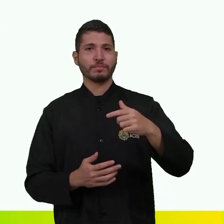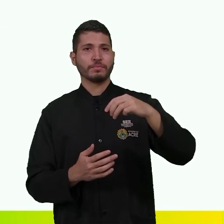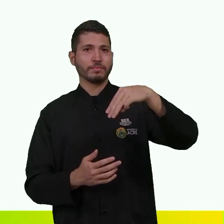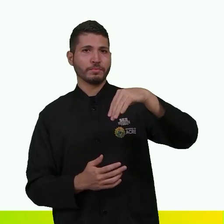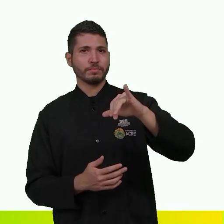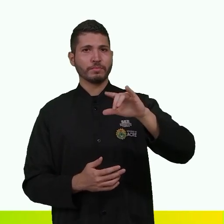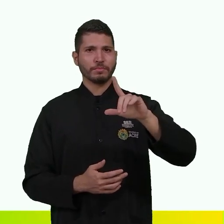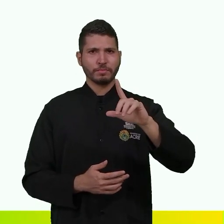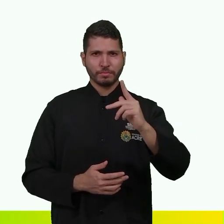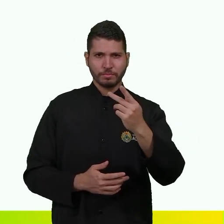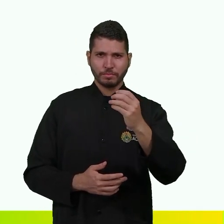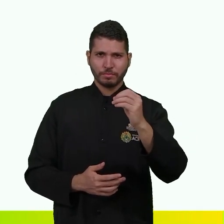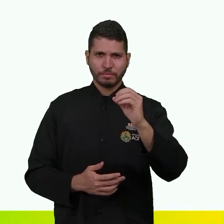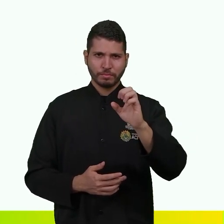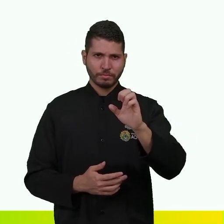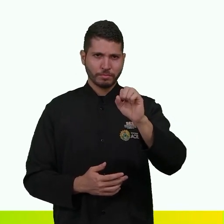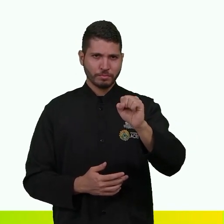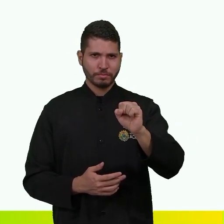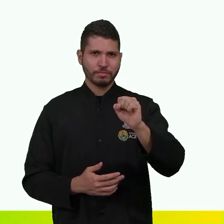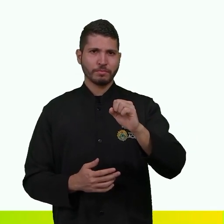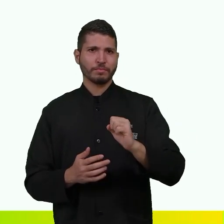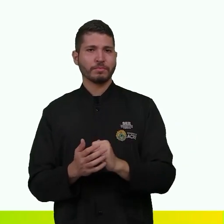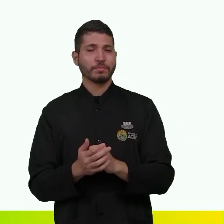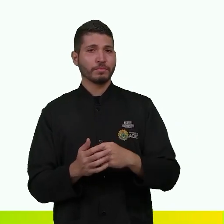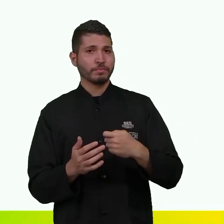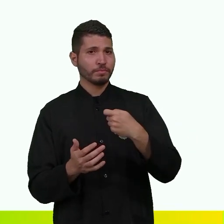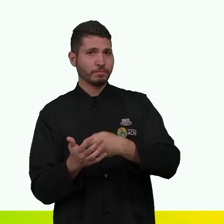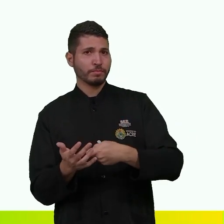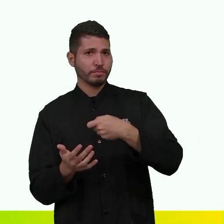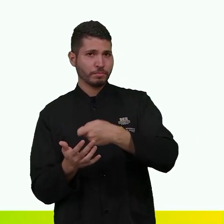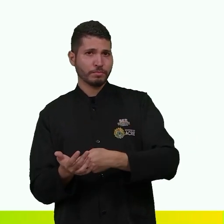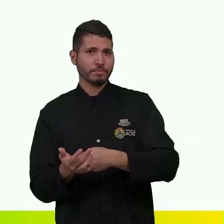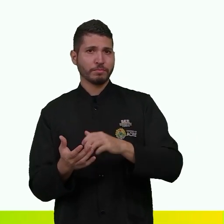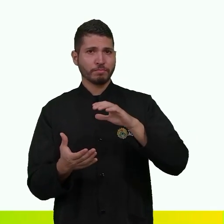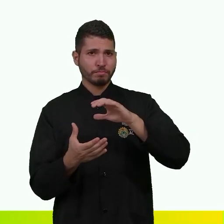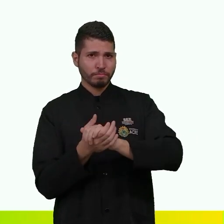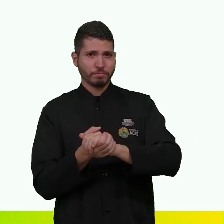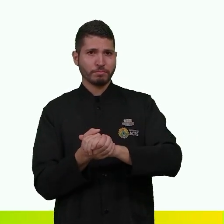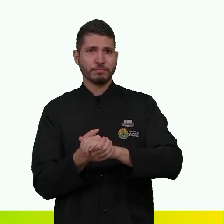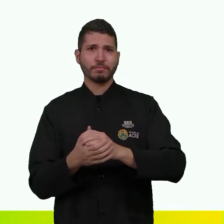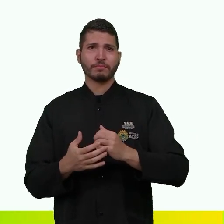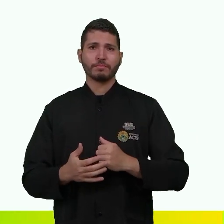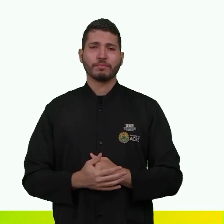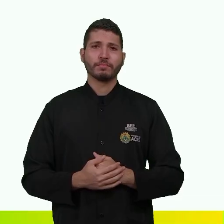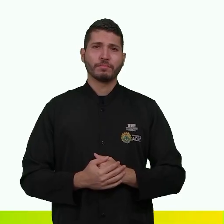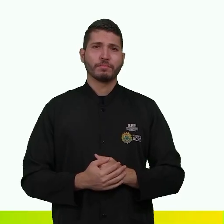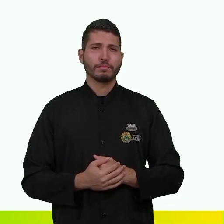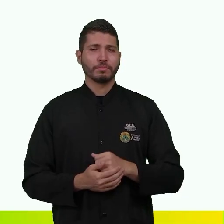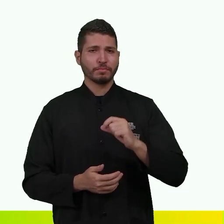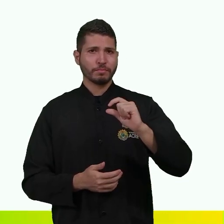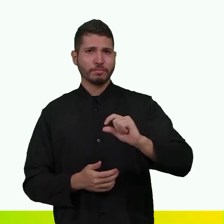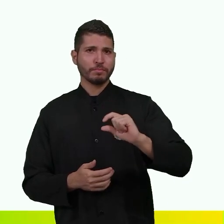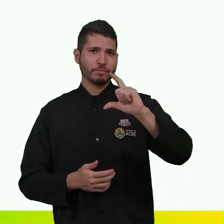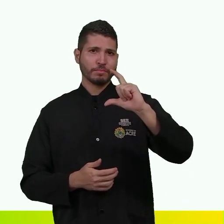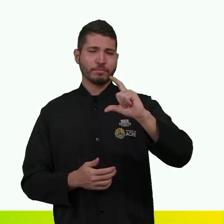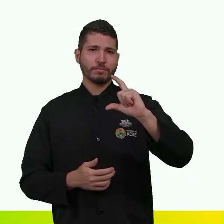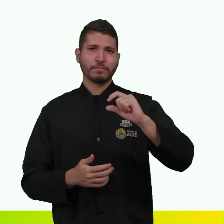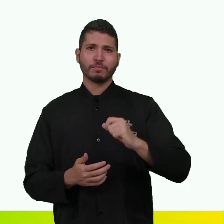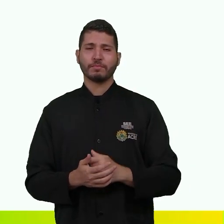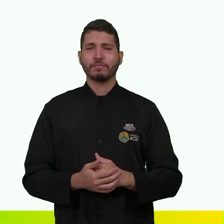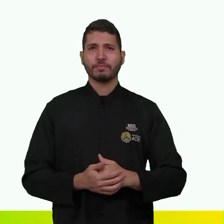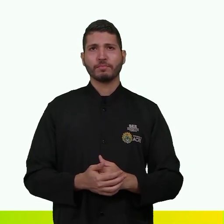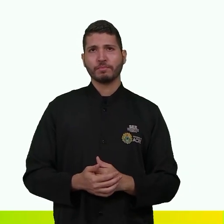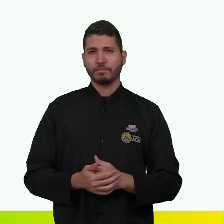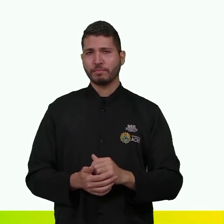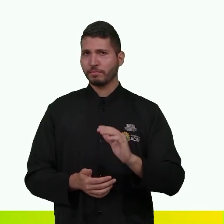principalmente mulheres e meninas vulneráveis. E houve um aumento nos últimos anos de mais de 10